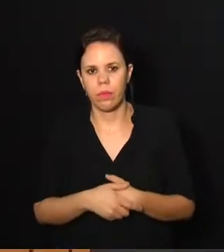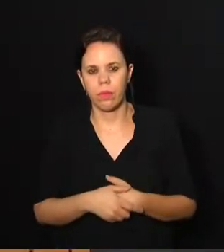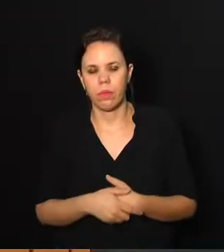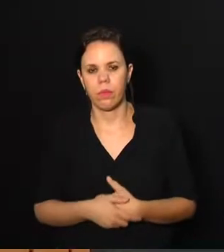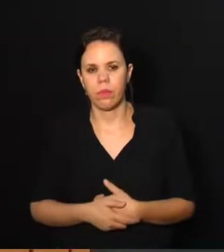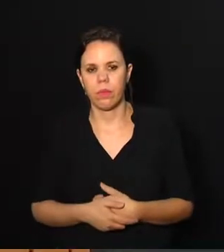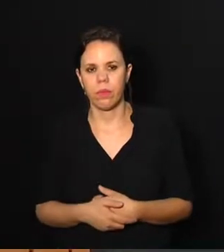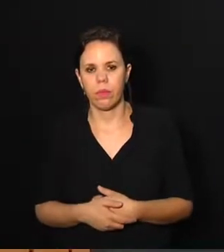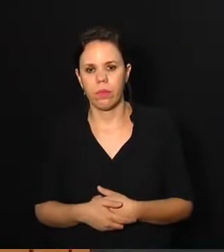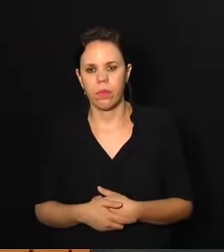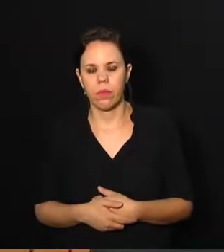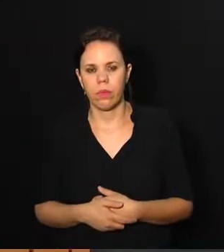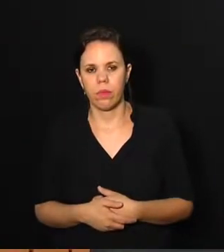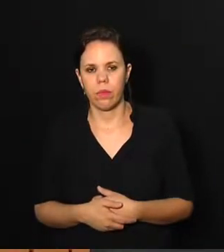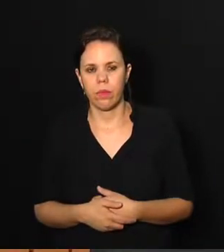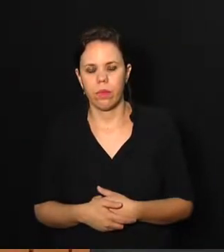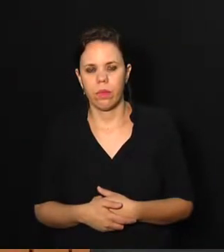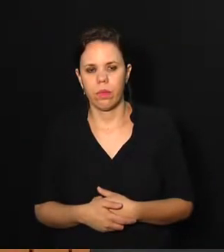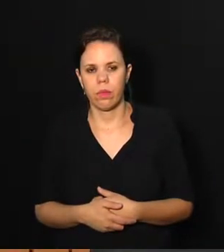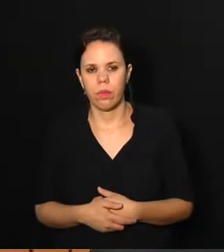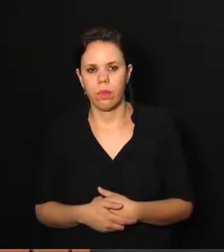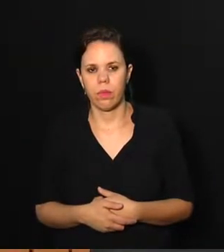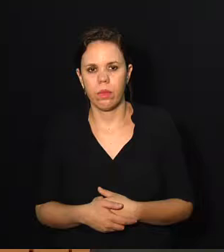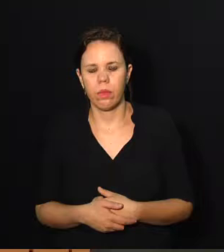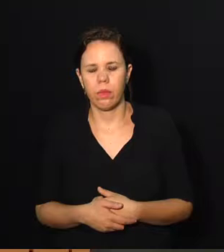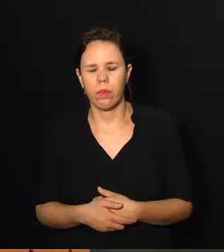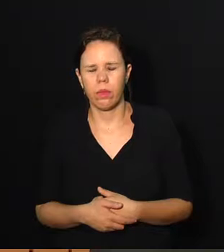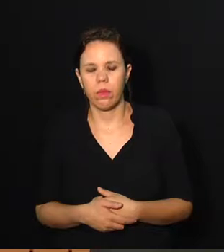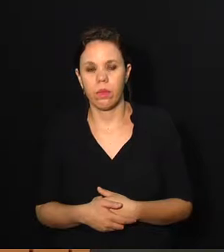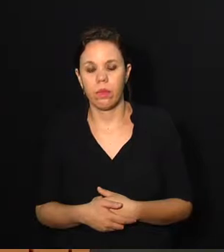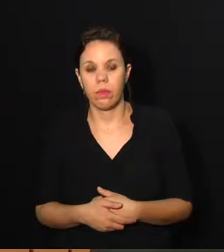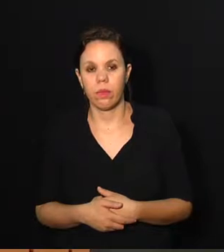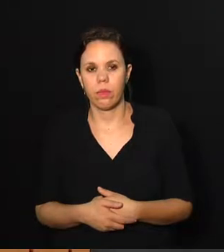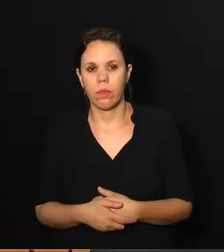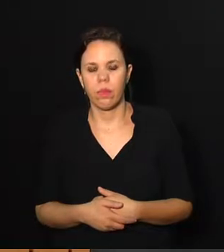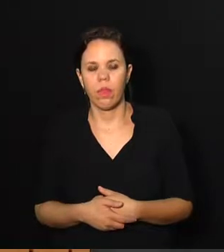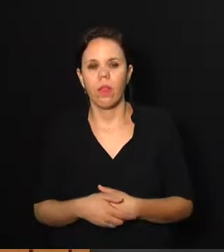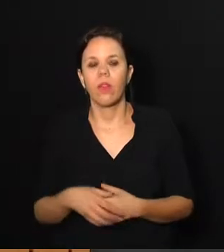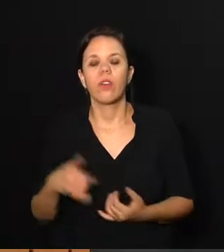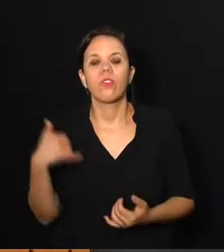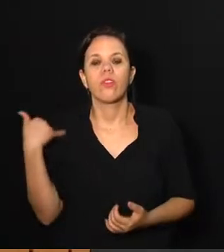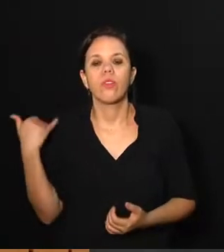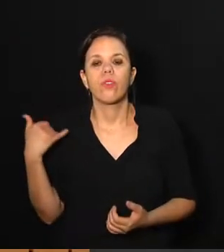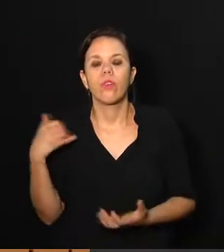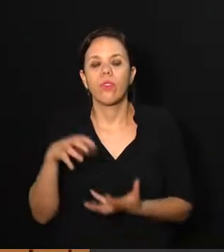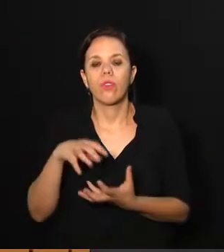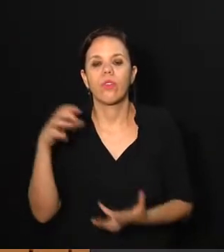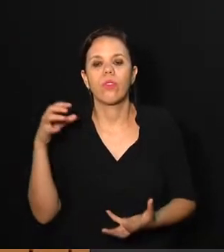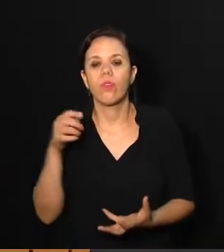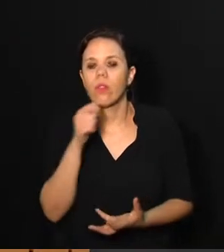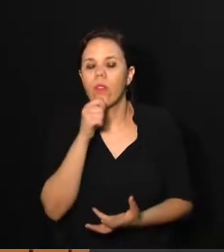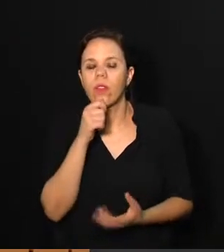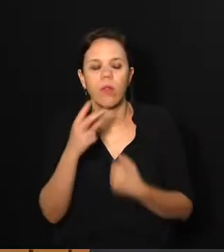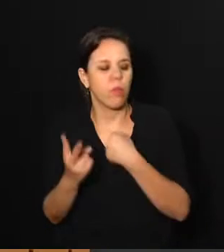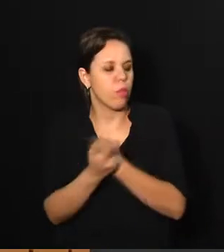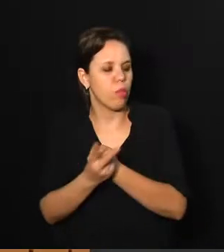Sim. A quarta idade é aquele idoso que já não tem possibilidade nenhuma de se cuidar.